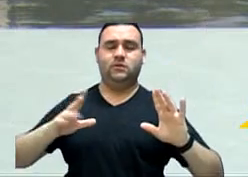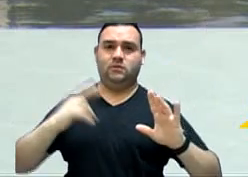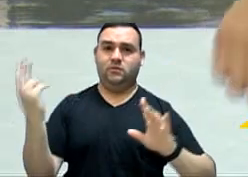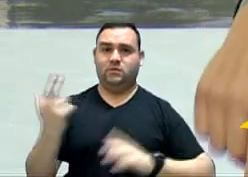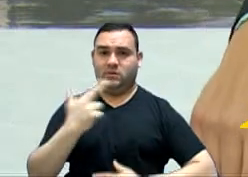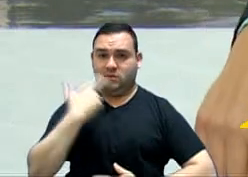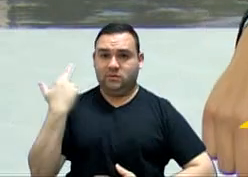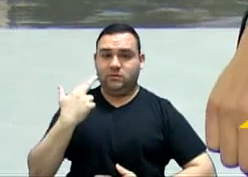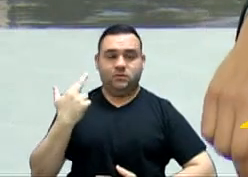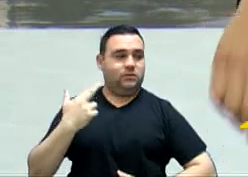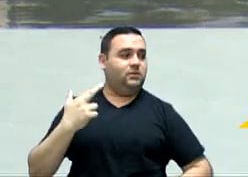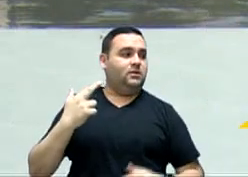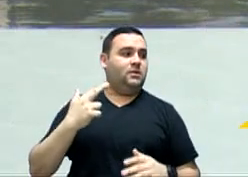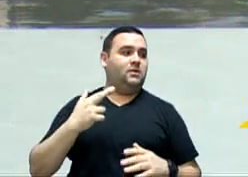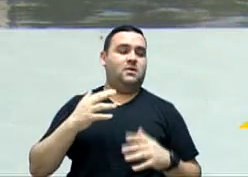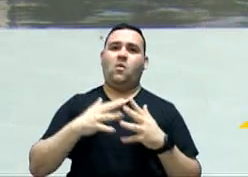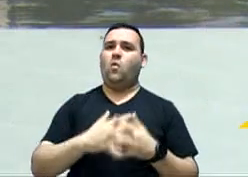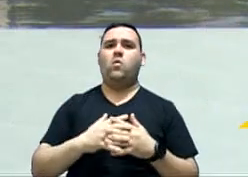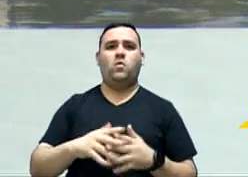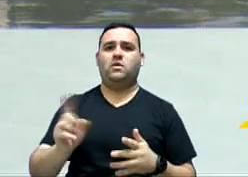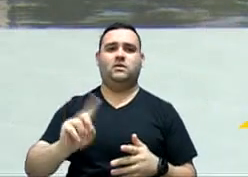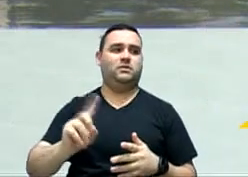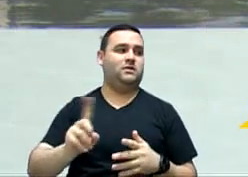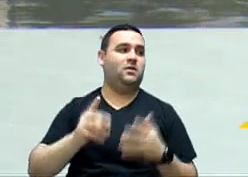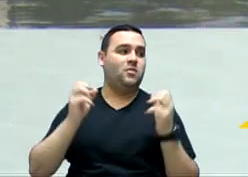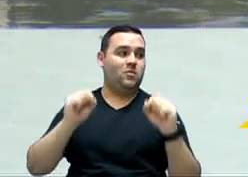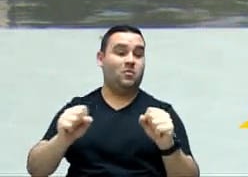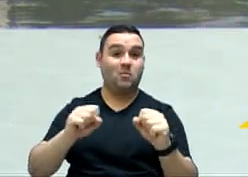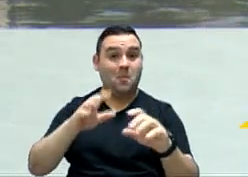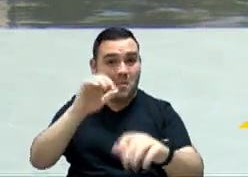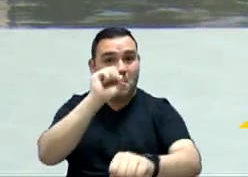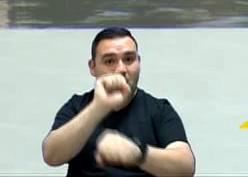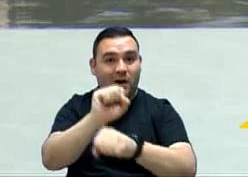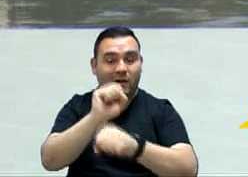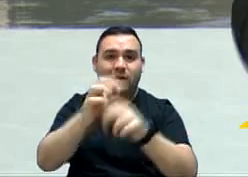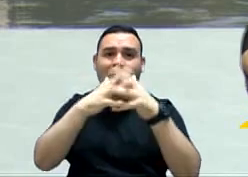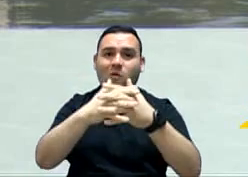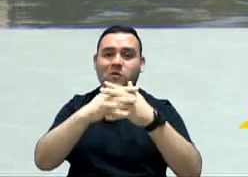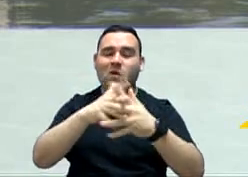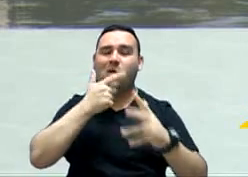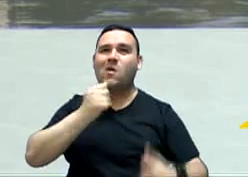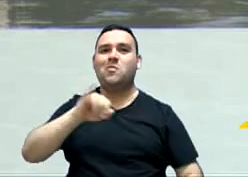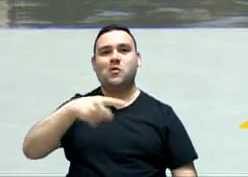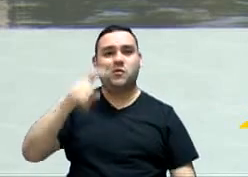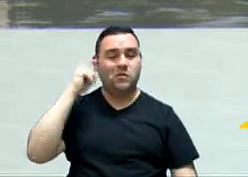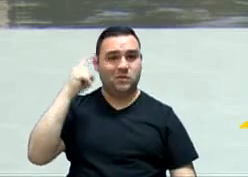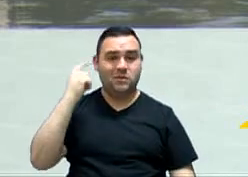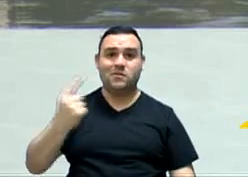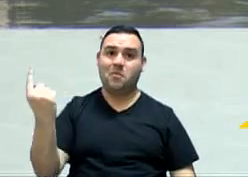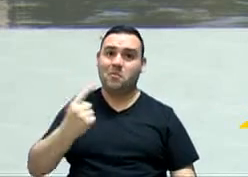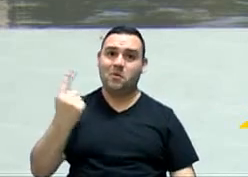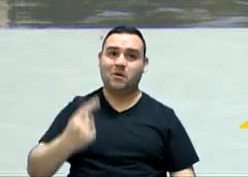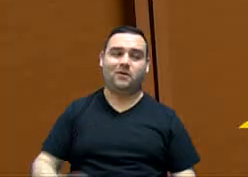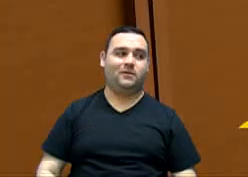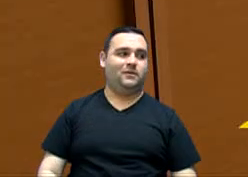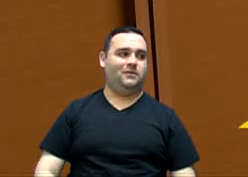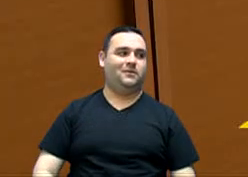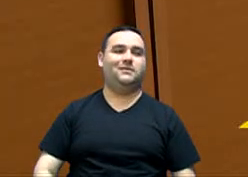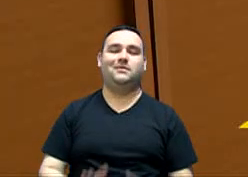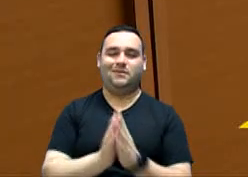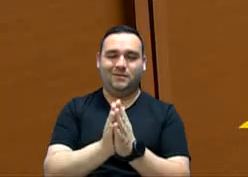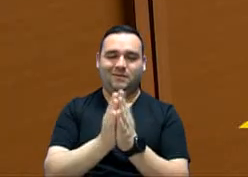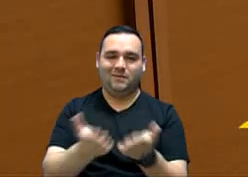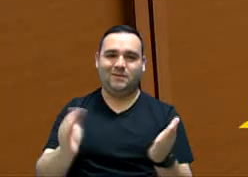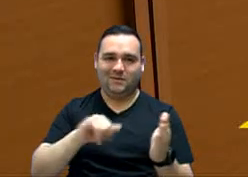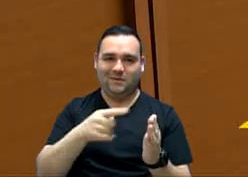Manga, ele pediu até aqui, ó. Não crie confusão. Você pare de criar confusão, o João Donizete pediu primeiro, vereador Manga. Por favor,